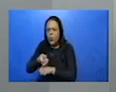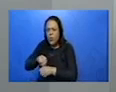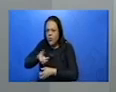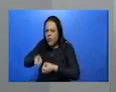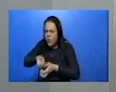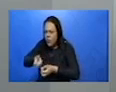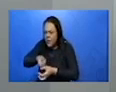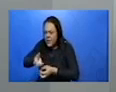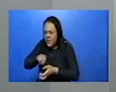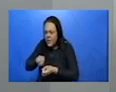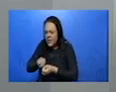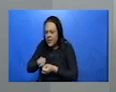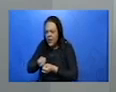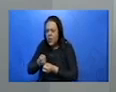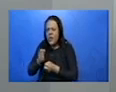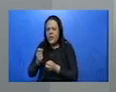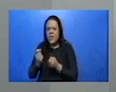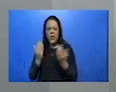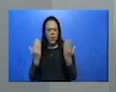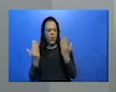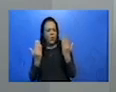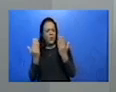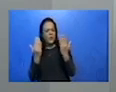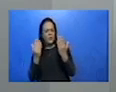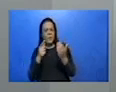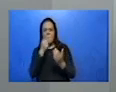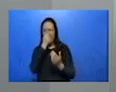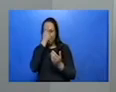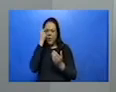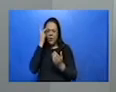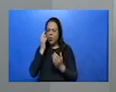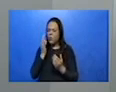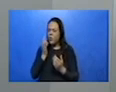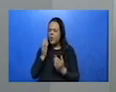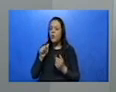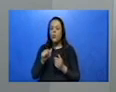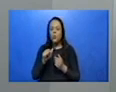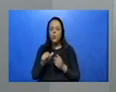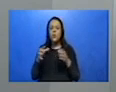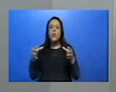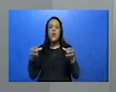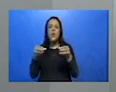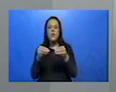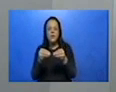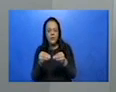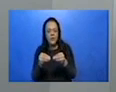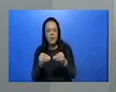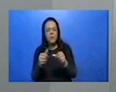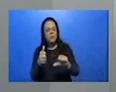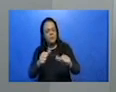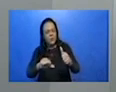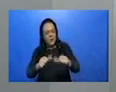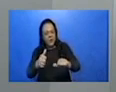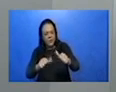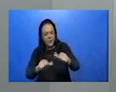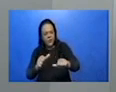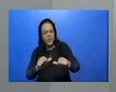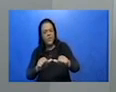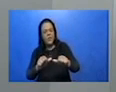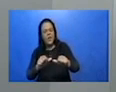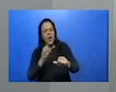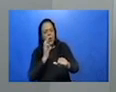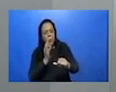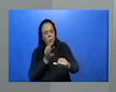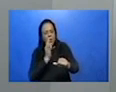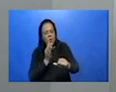que faz uma comparativo, que faz análise, que dá opinião, e são resenhas. Então, olha como a resenha, ela faz parte